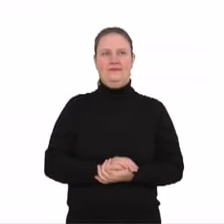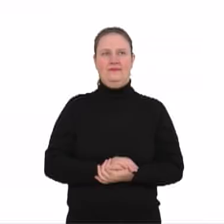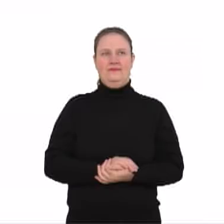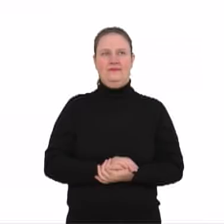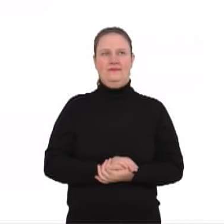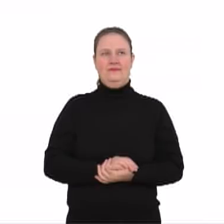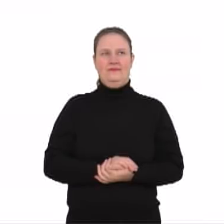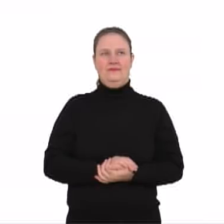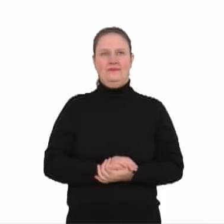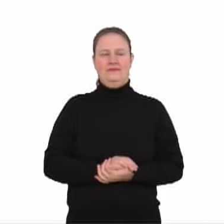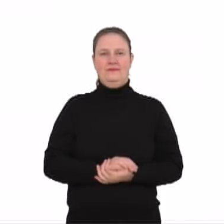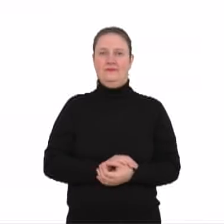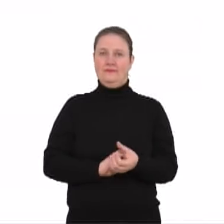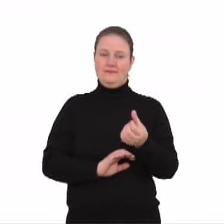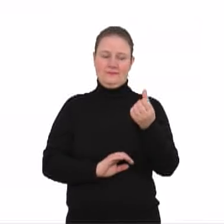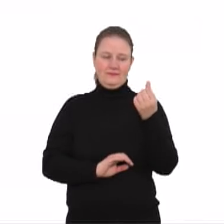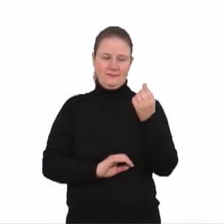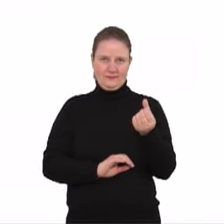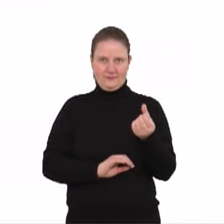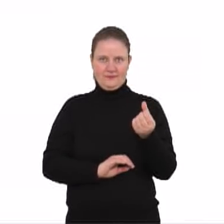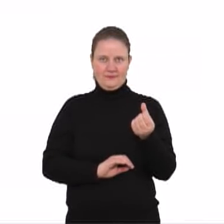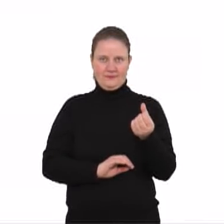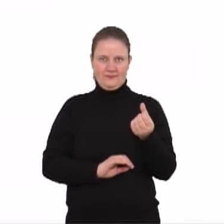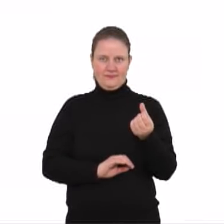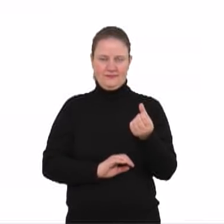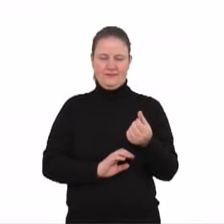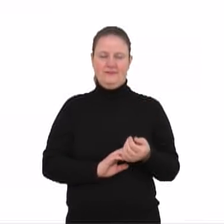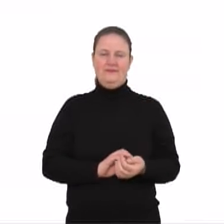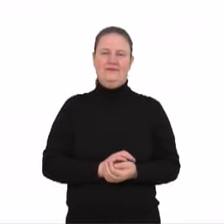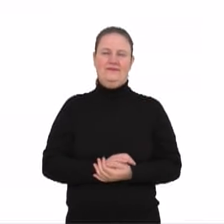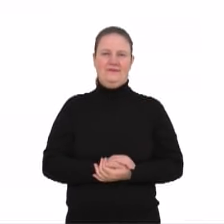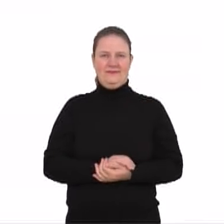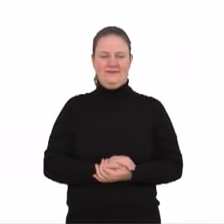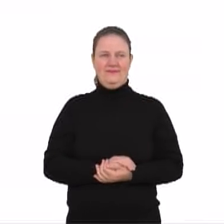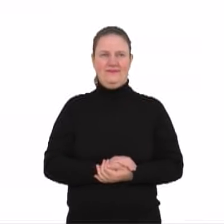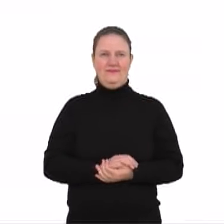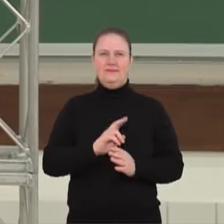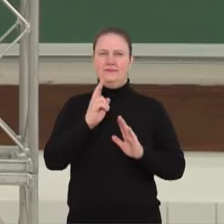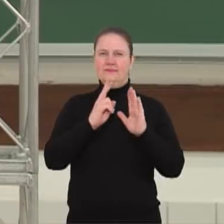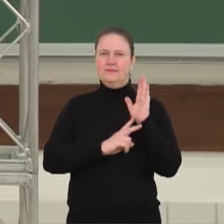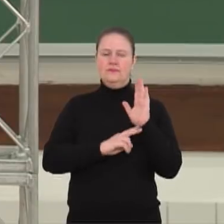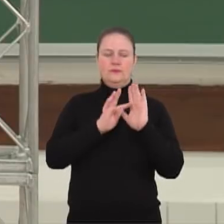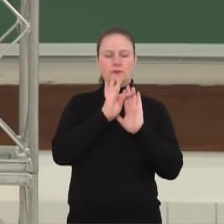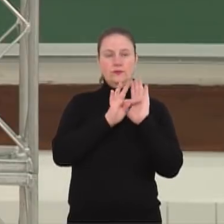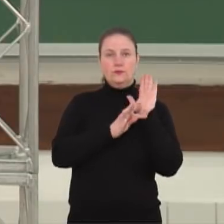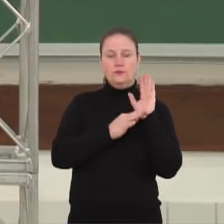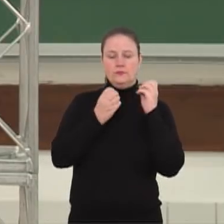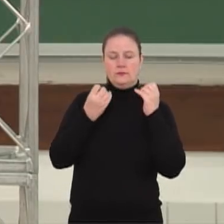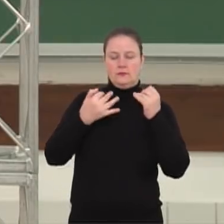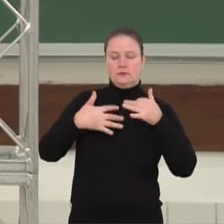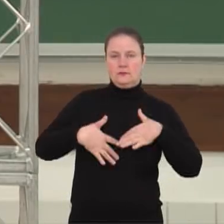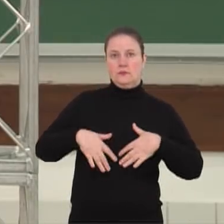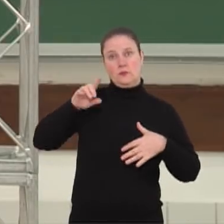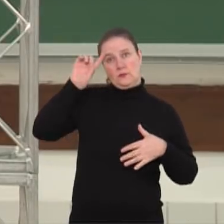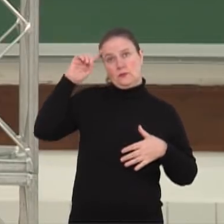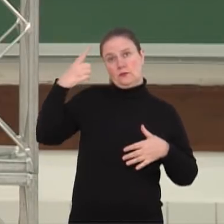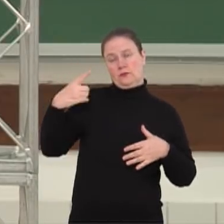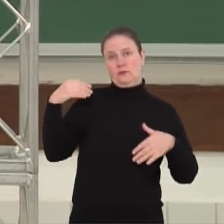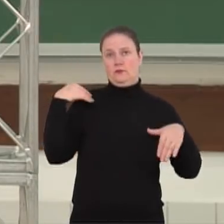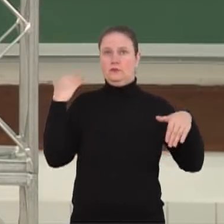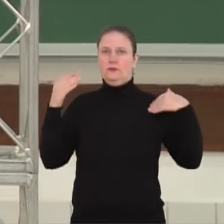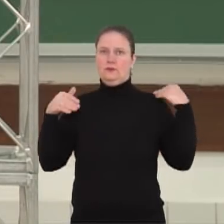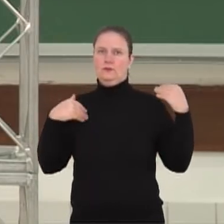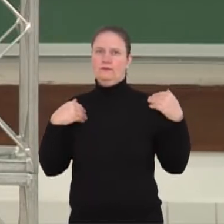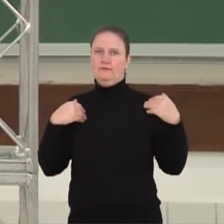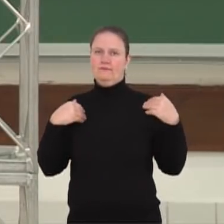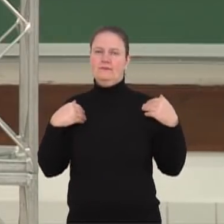car. E sexta, stop for a quick lunch. Então, esse texto está te contando um dia no parque, tá?